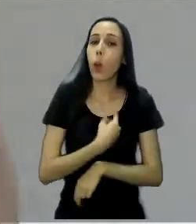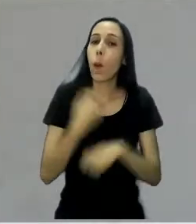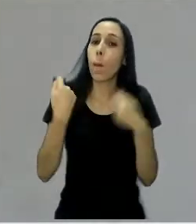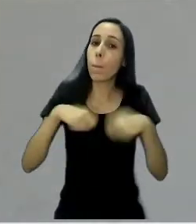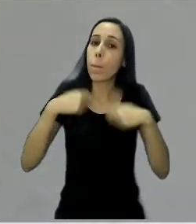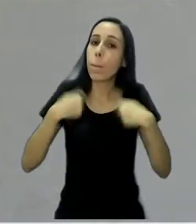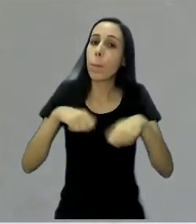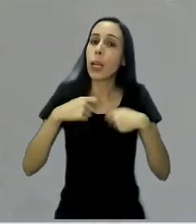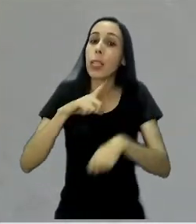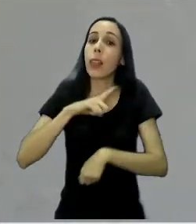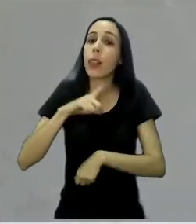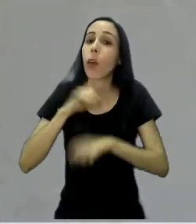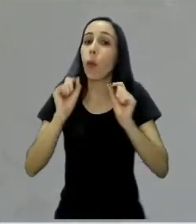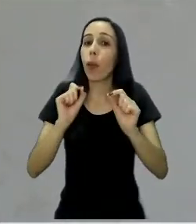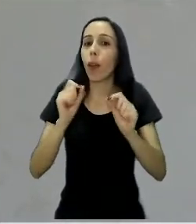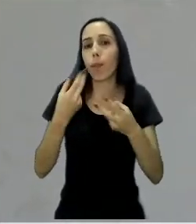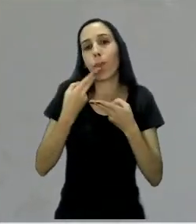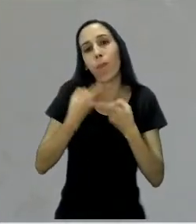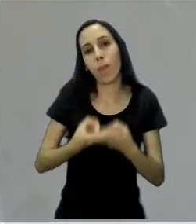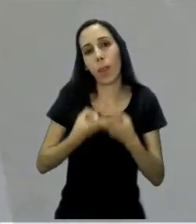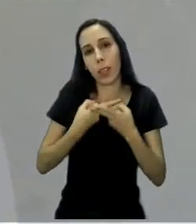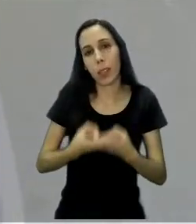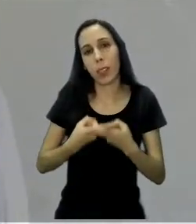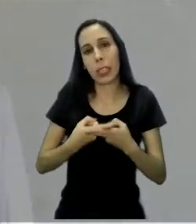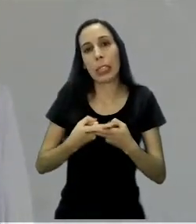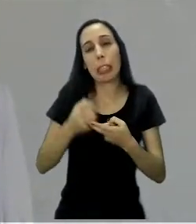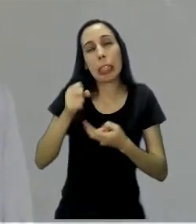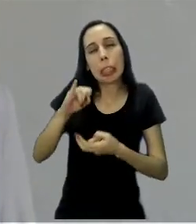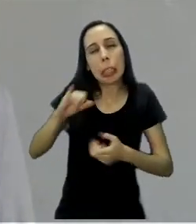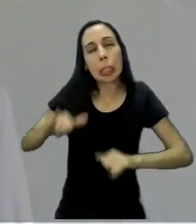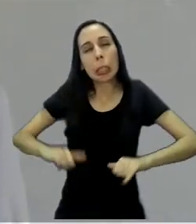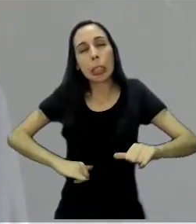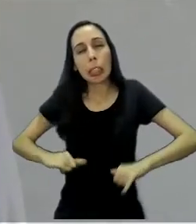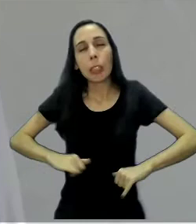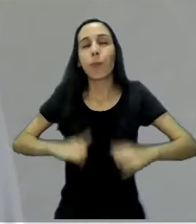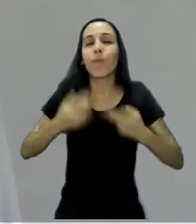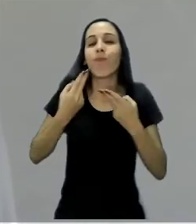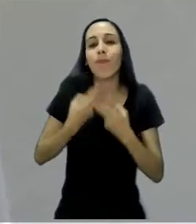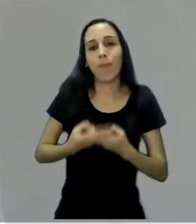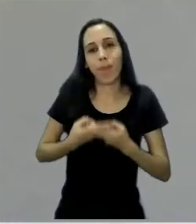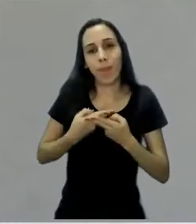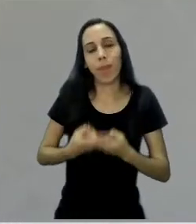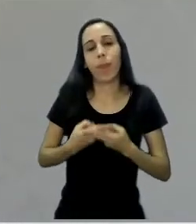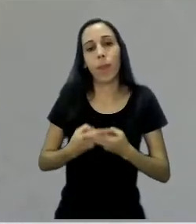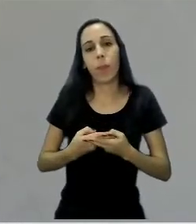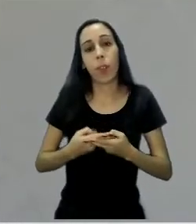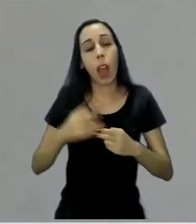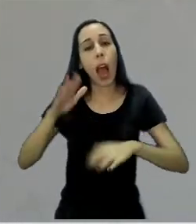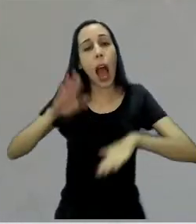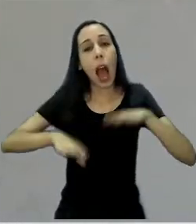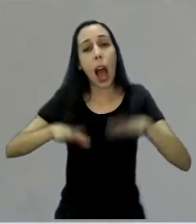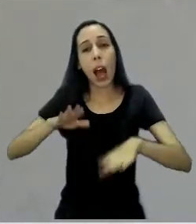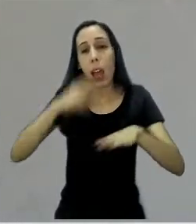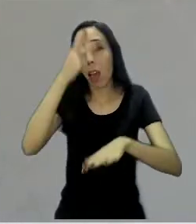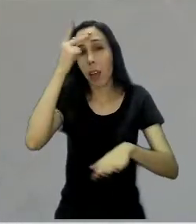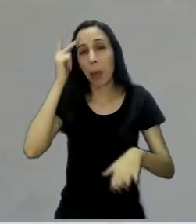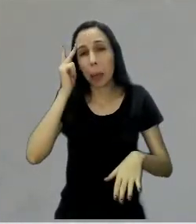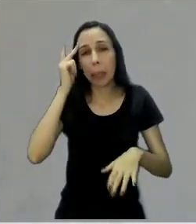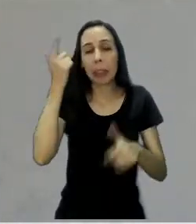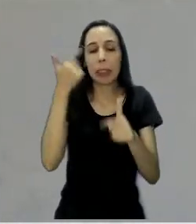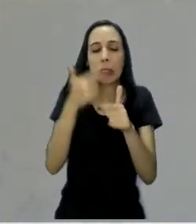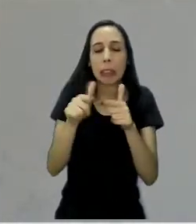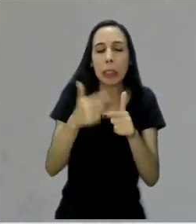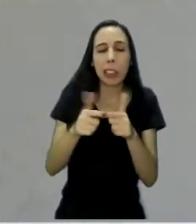isso nós temos que ter paciência diante do sofrimento. E muitas vezes, quando as pessoas estão passando